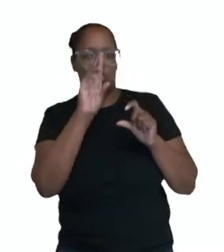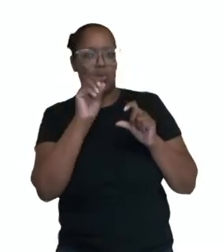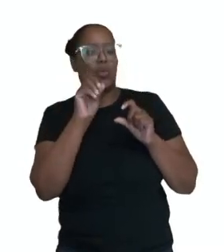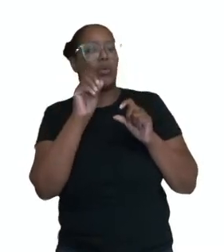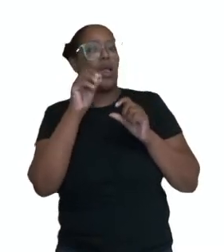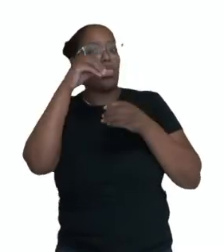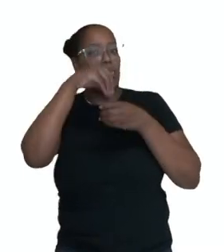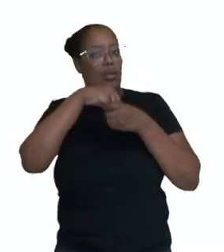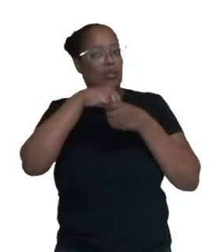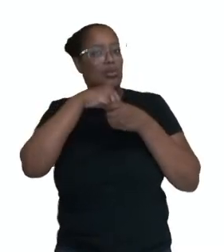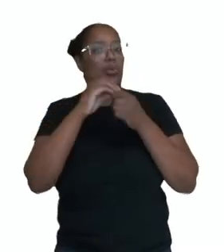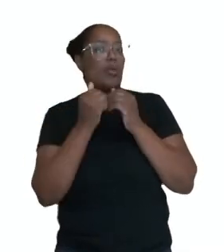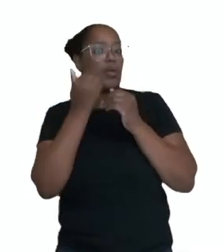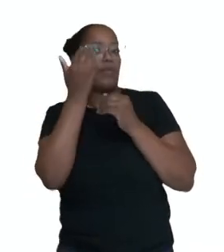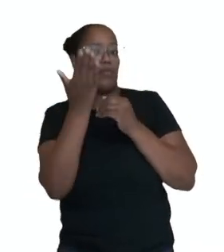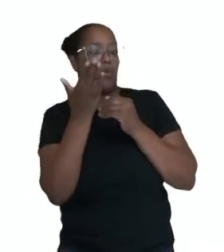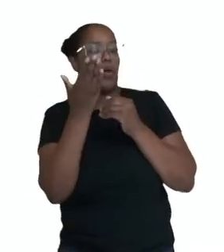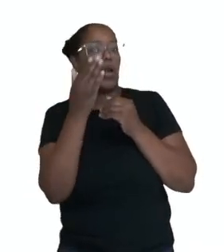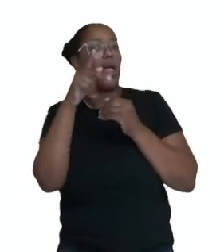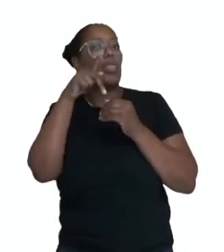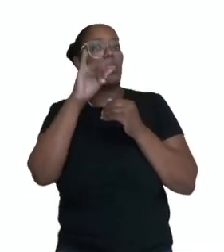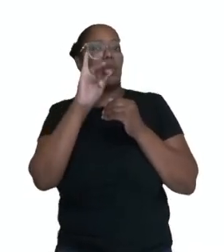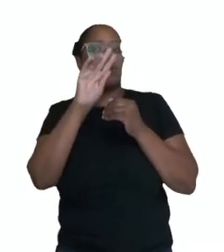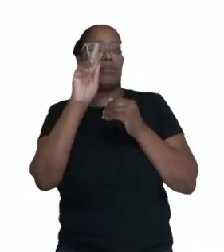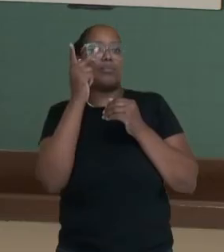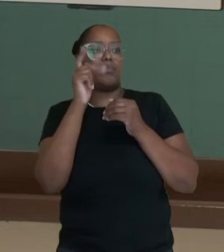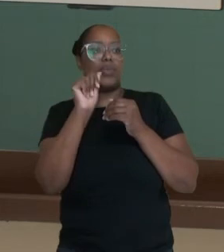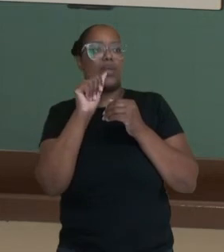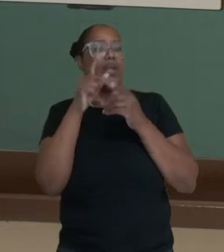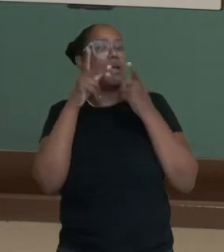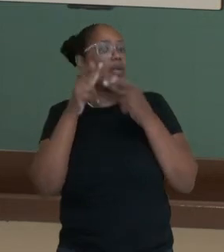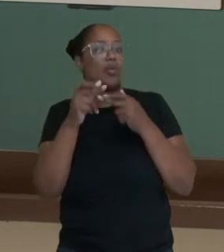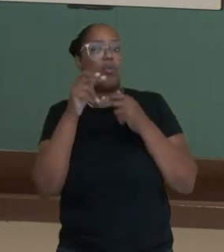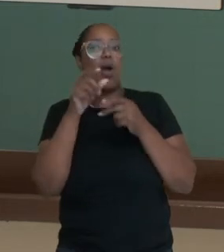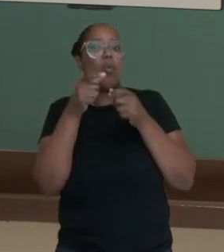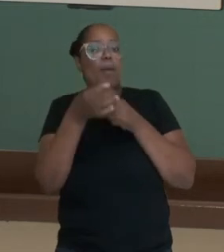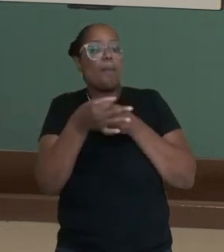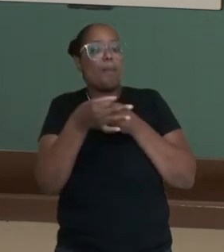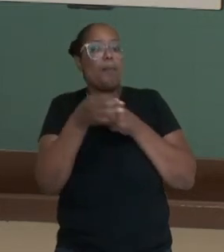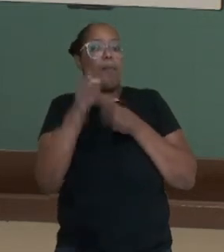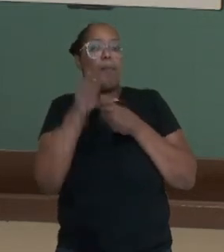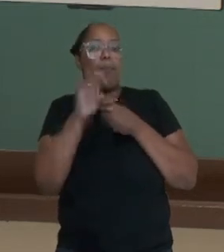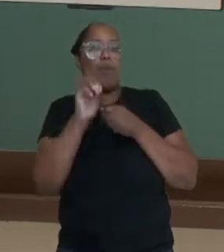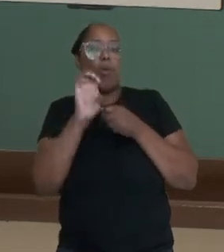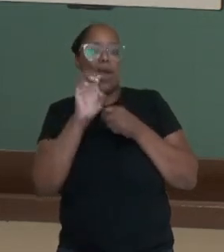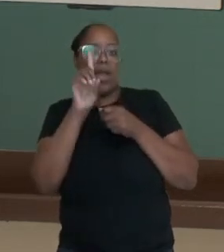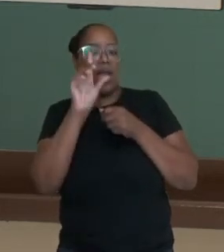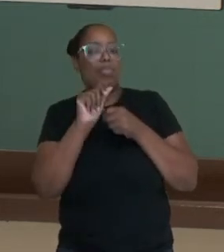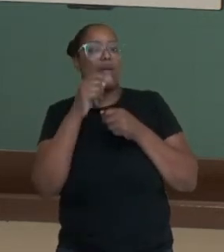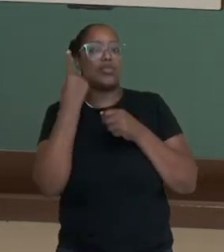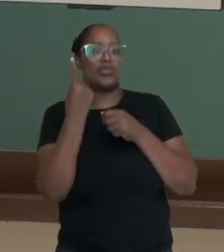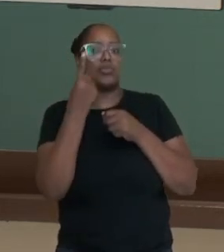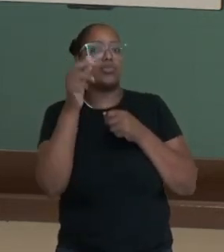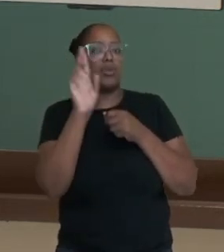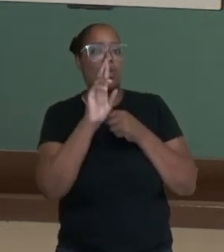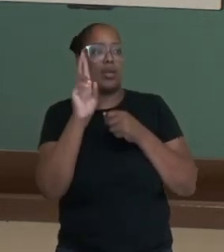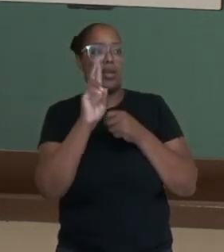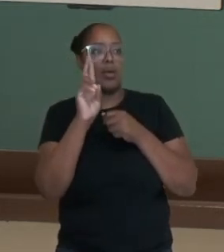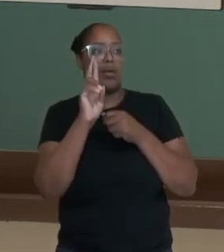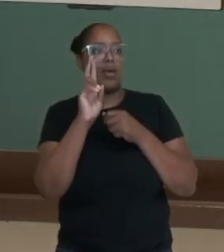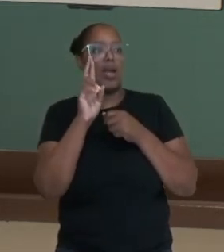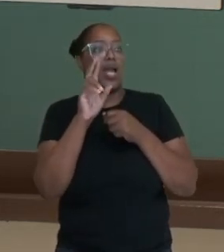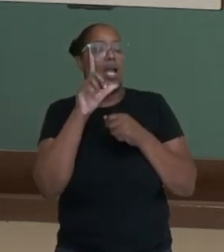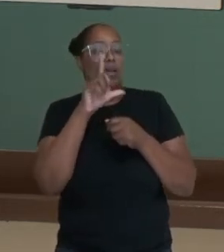um cilindro interno, que é o mesmo caso aqui da nossa moedinha de R$1, gente. Eu tenho